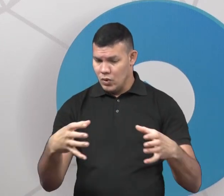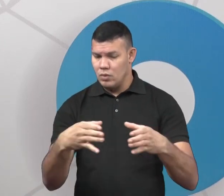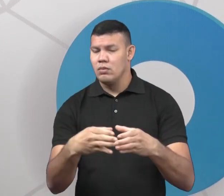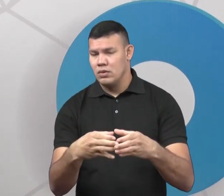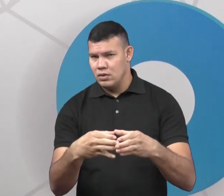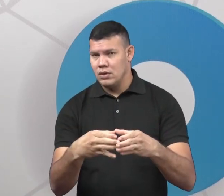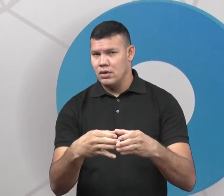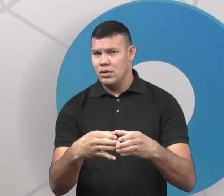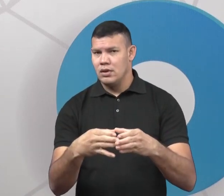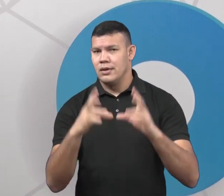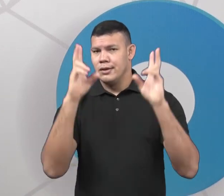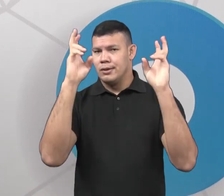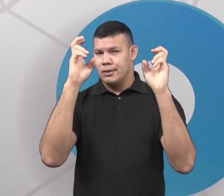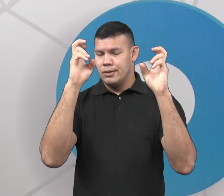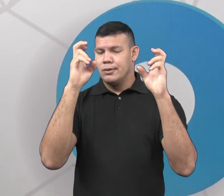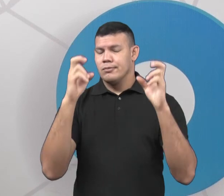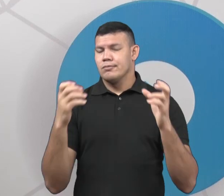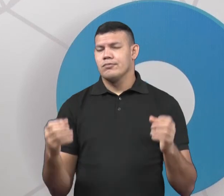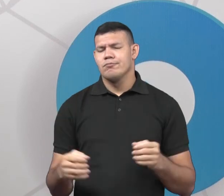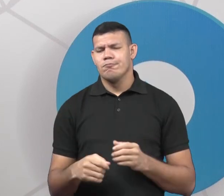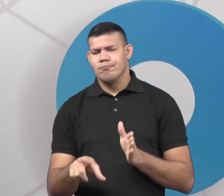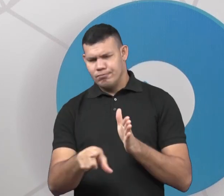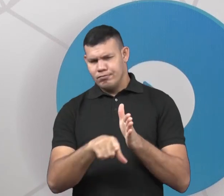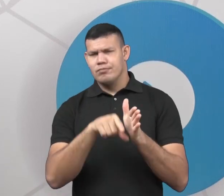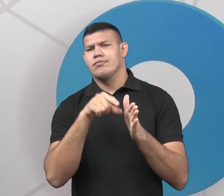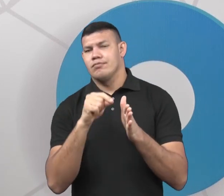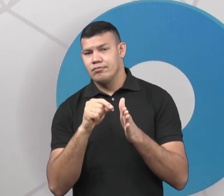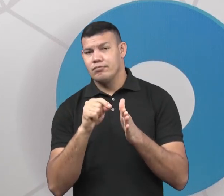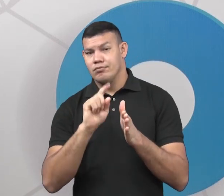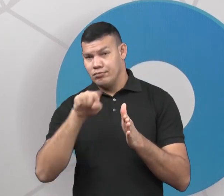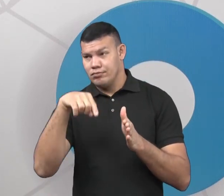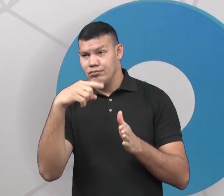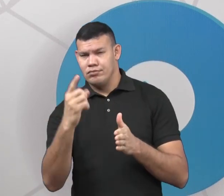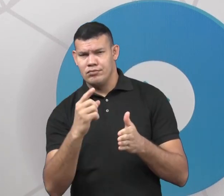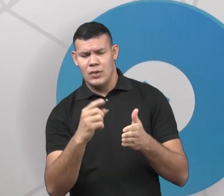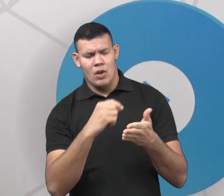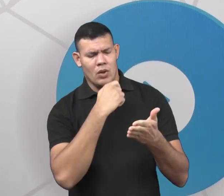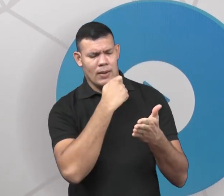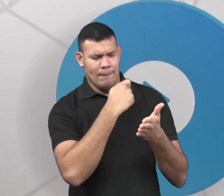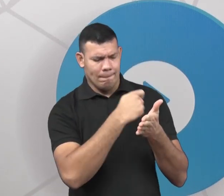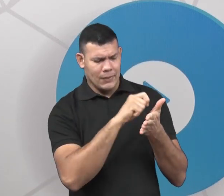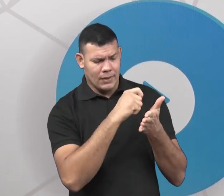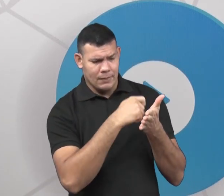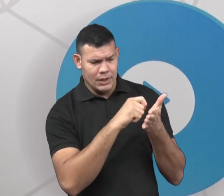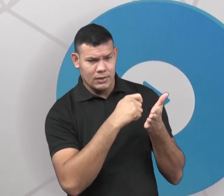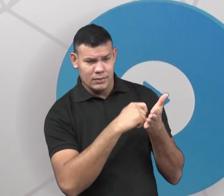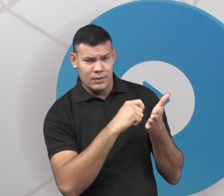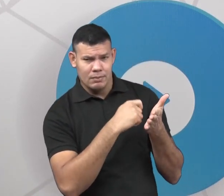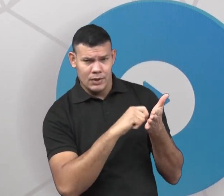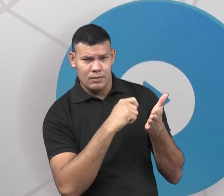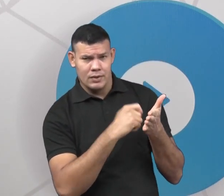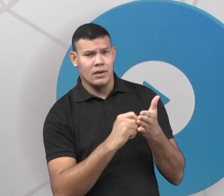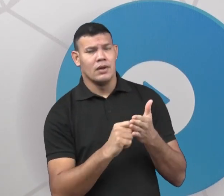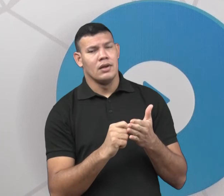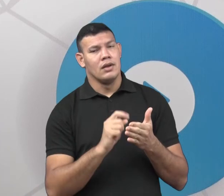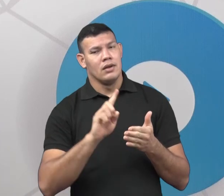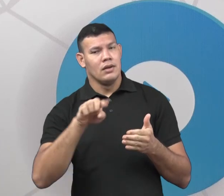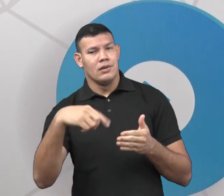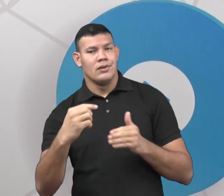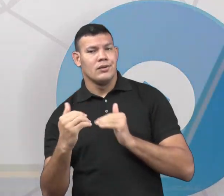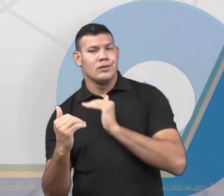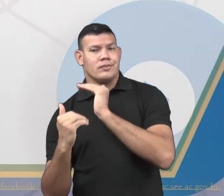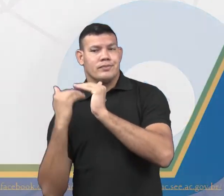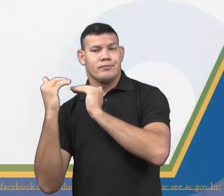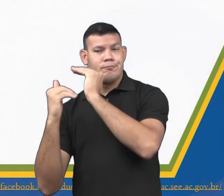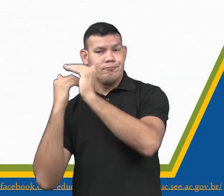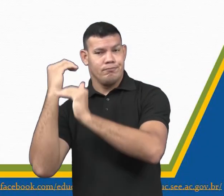tese e a partir dali será construído um texto. Esse texto deve ter o desenvolvimento,